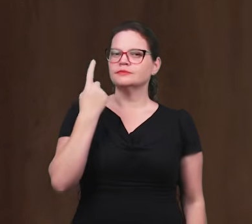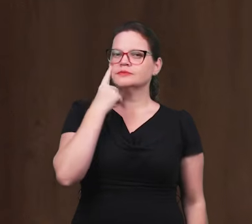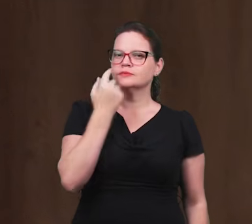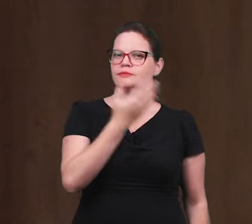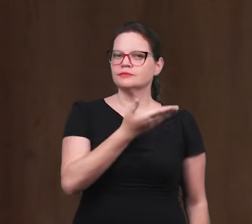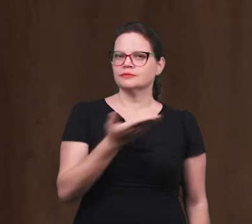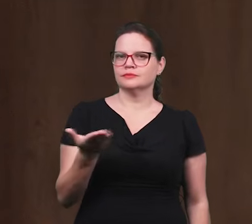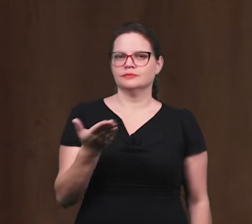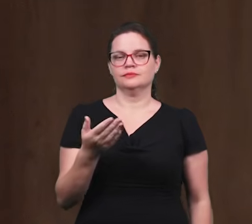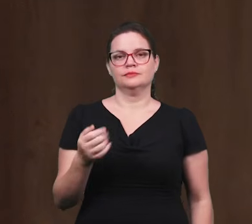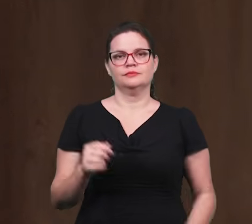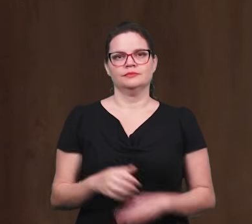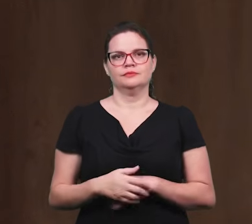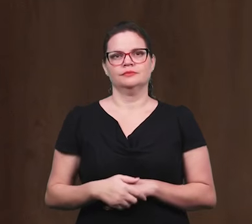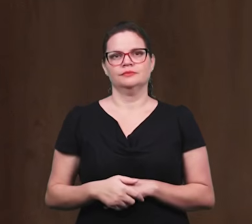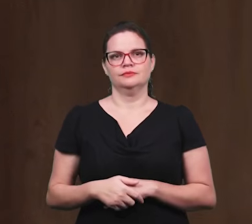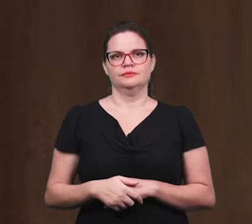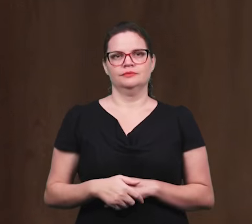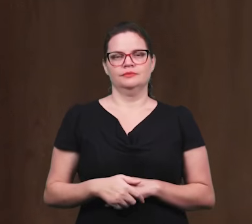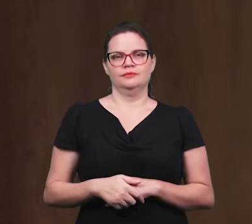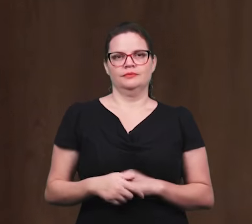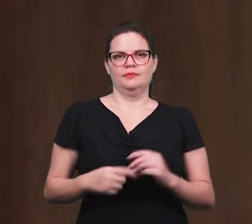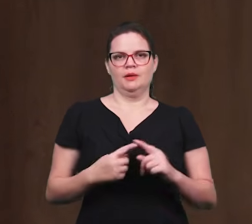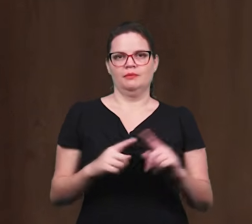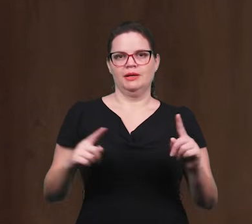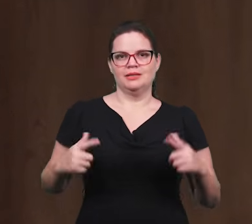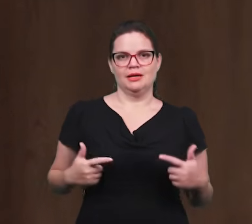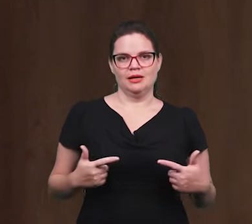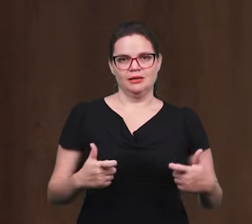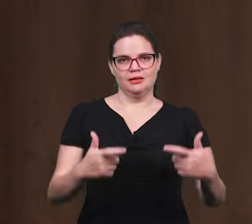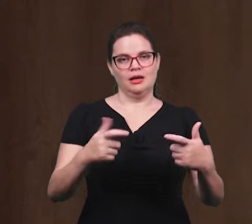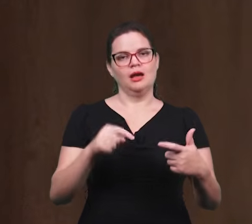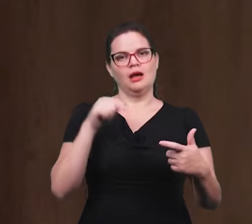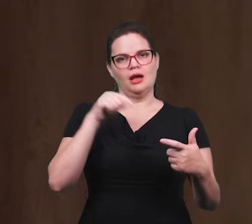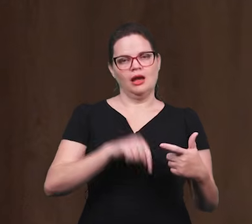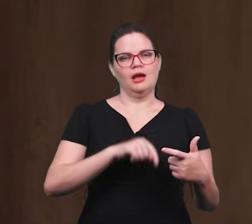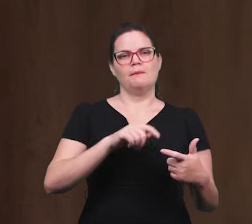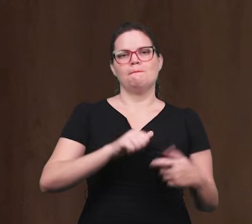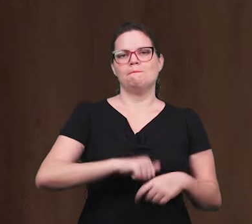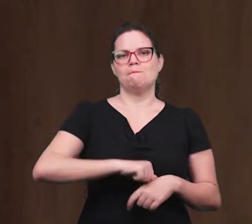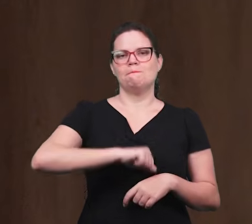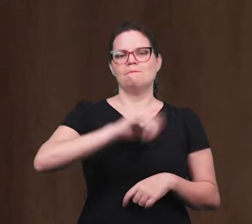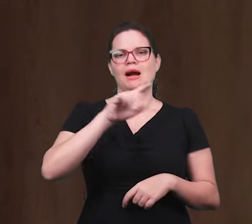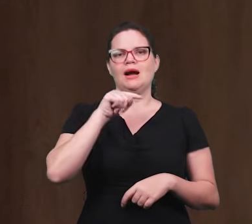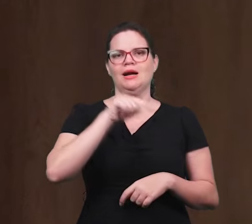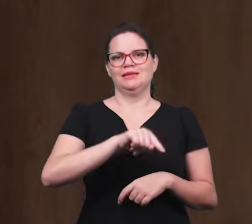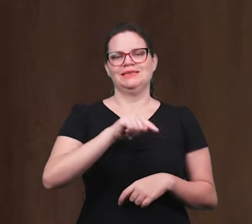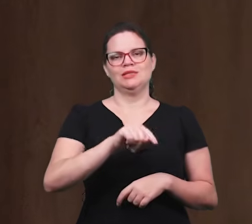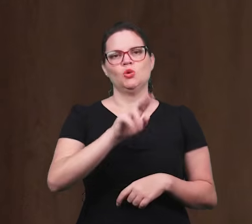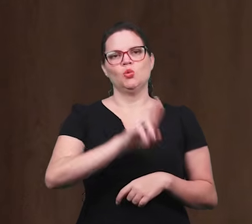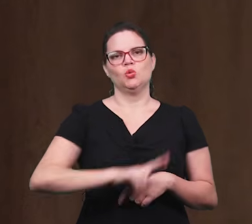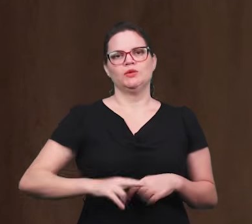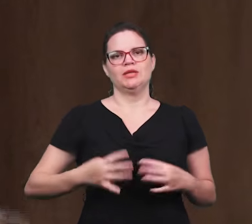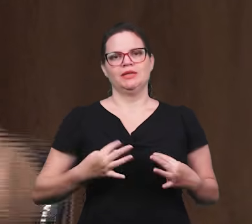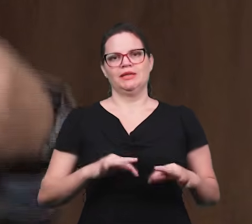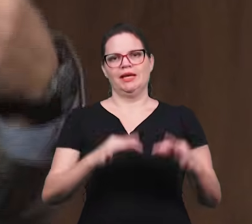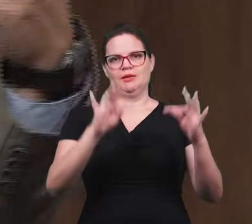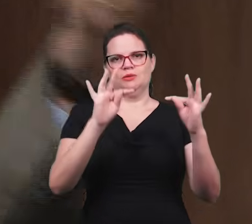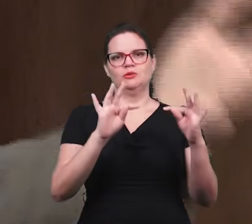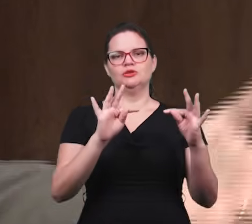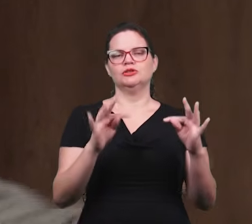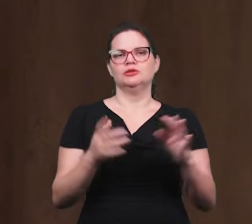tecnologia, infelizmente a guerra é o laboratório em que as tecnologias são aplicadas de uma forma muito intensa. Nós estamos vendo